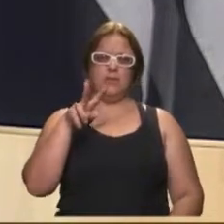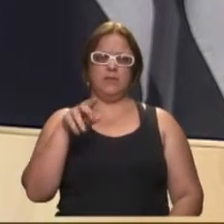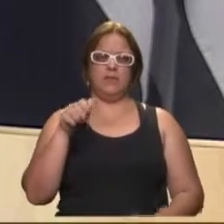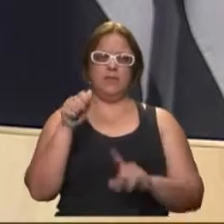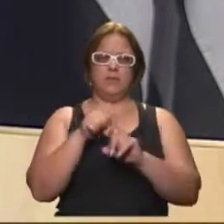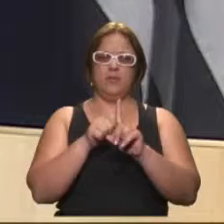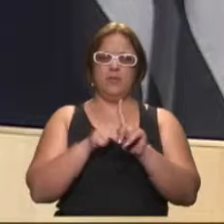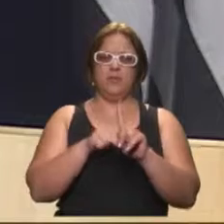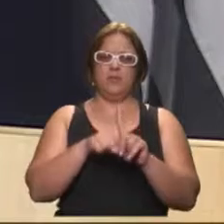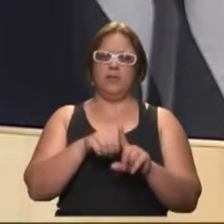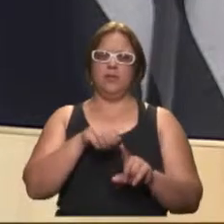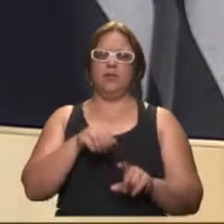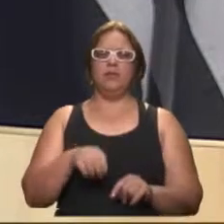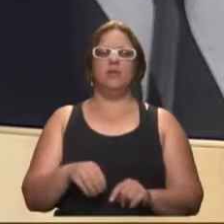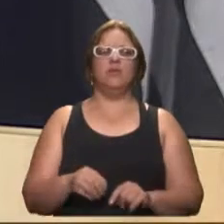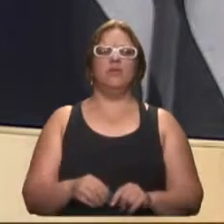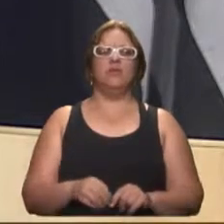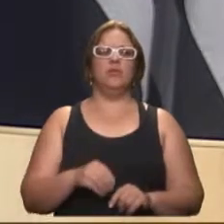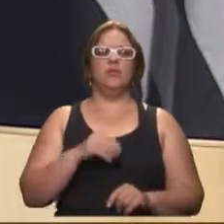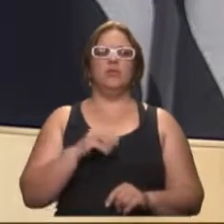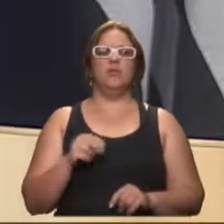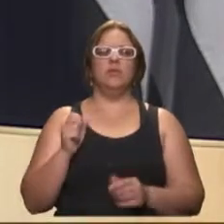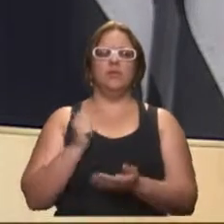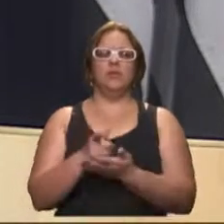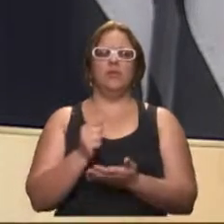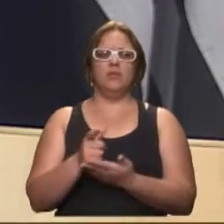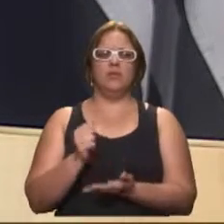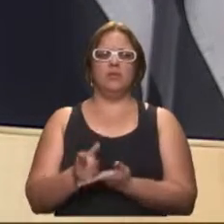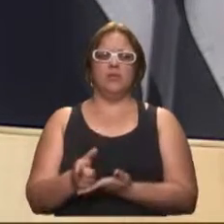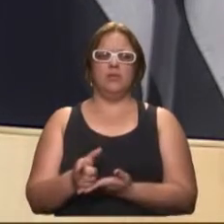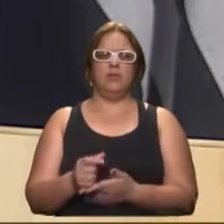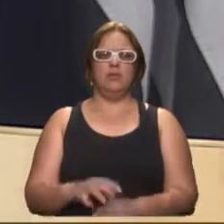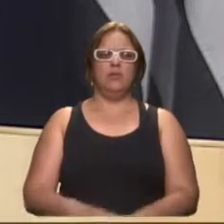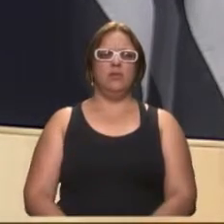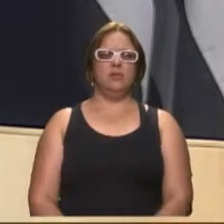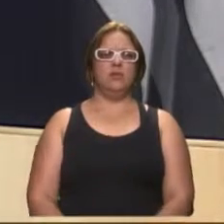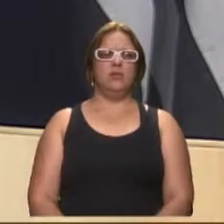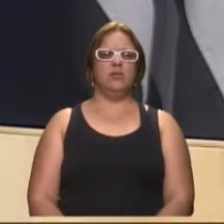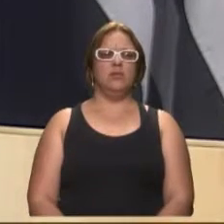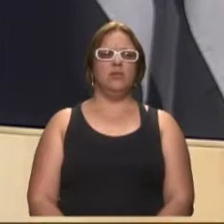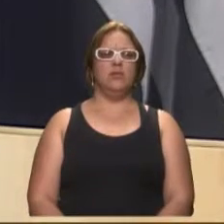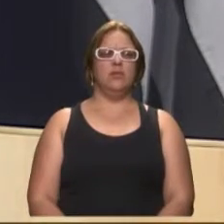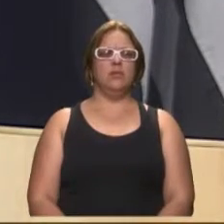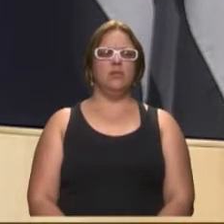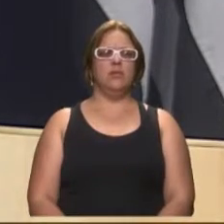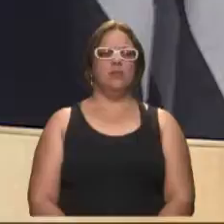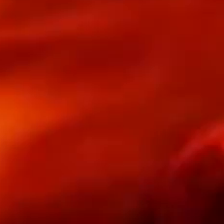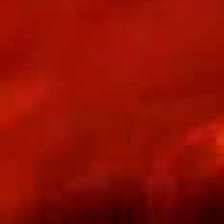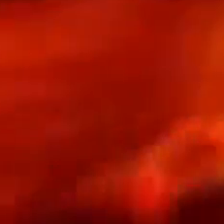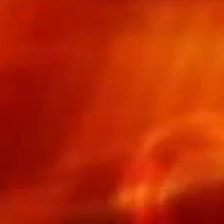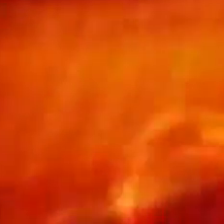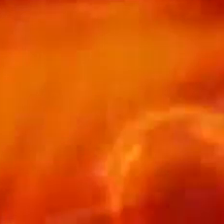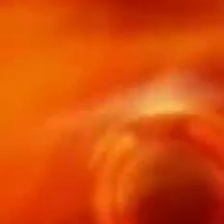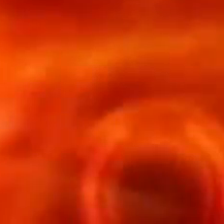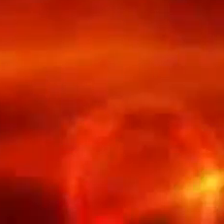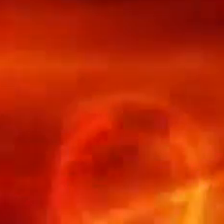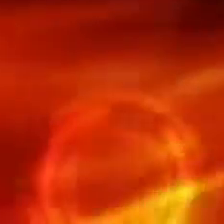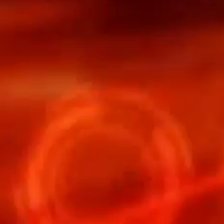de R$ 60, porque é uma escola e que nós temos que garantir esse direito constitucional, educacional no município.